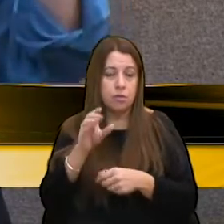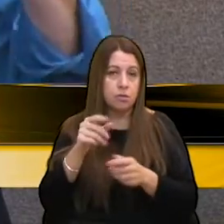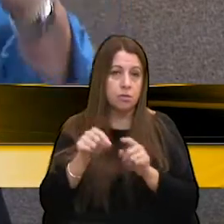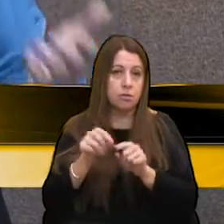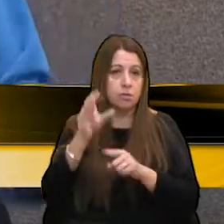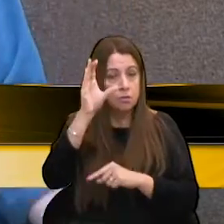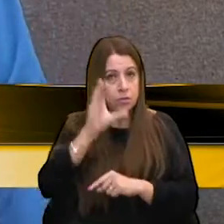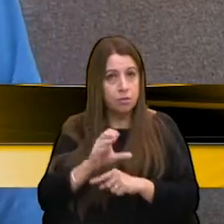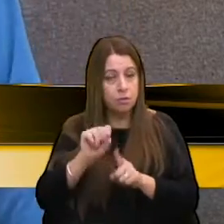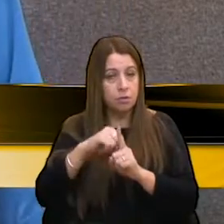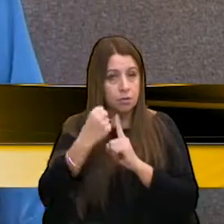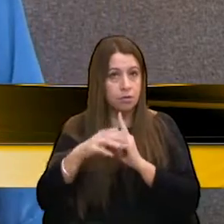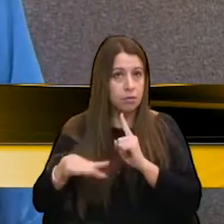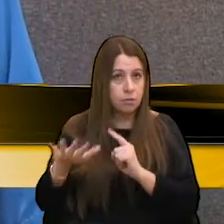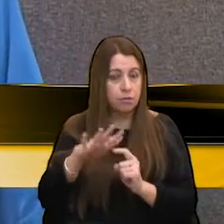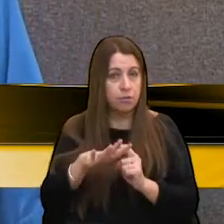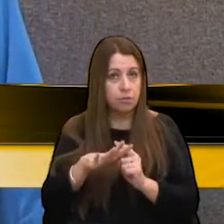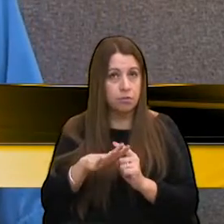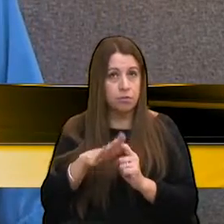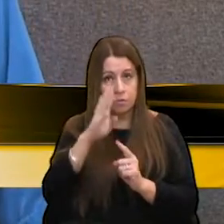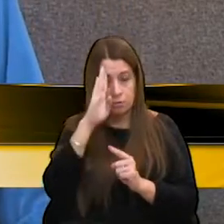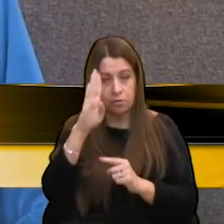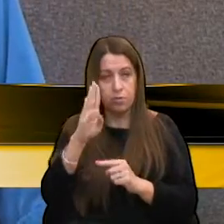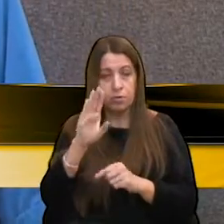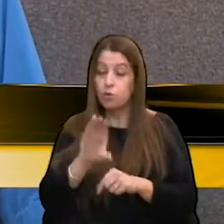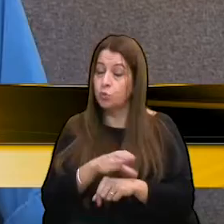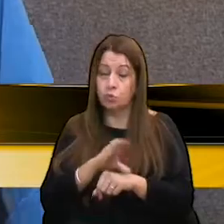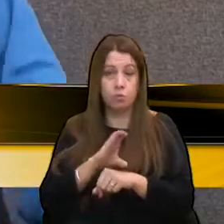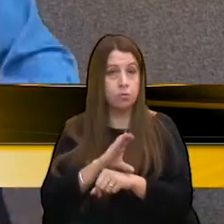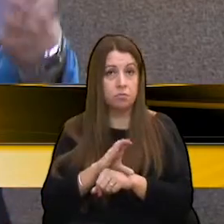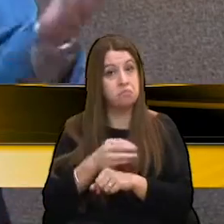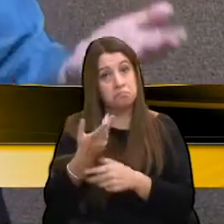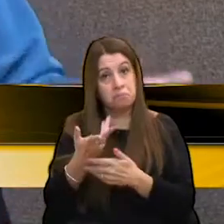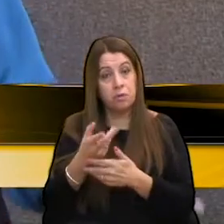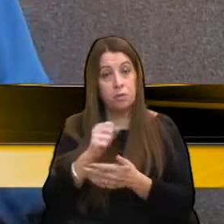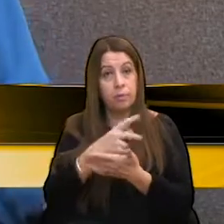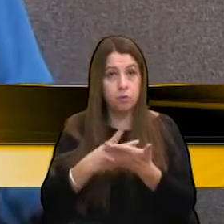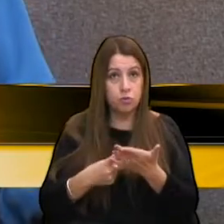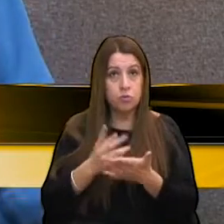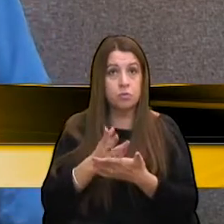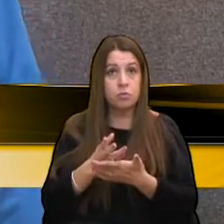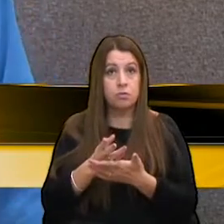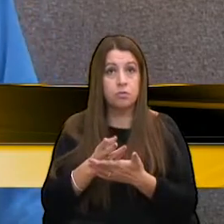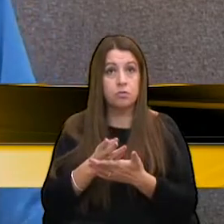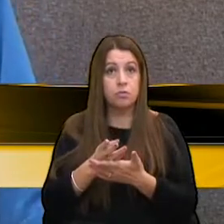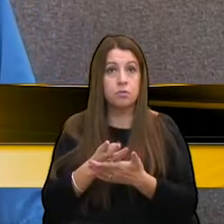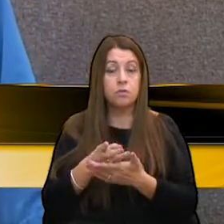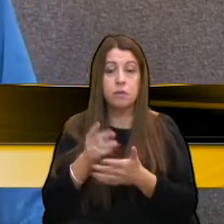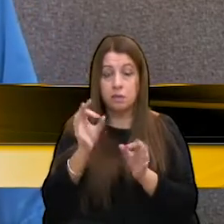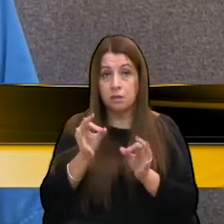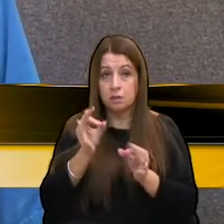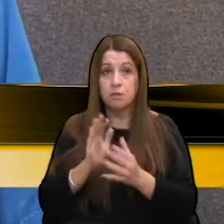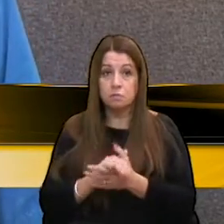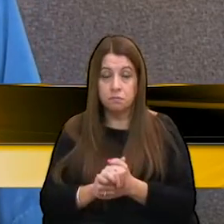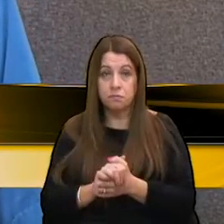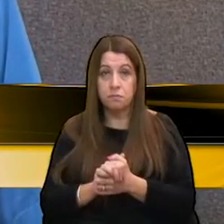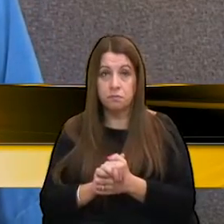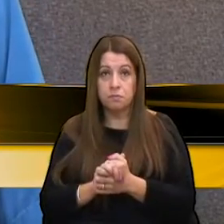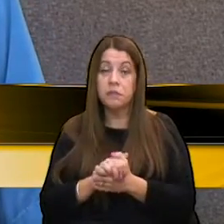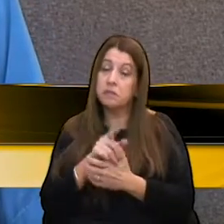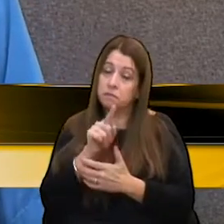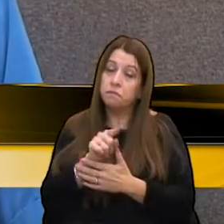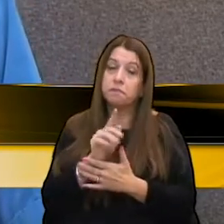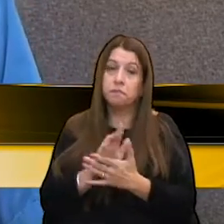da sociedade, levantar uma ação direta de inconstitucionalidade, o projeto vai se tornar eficaz. Então,